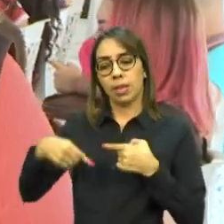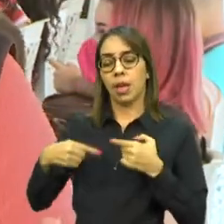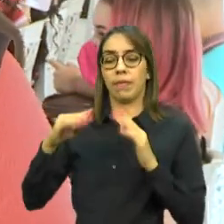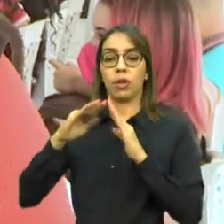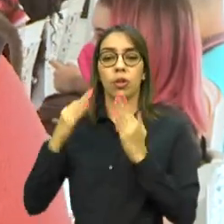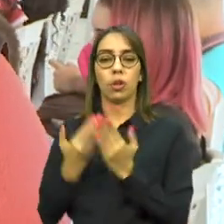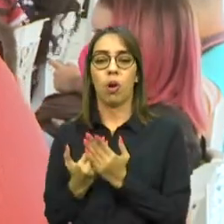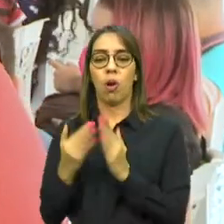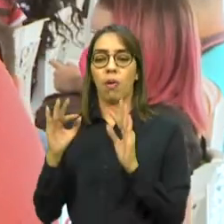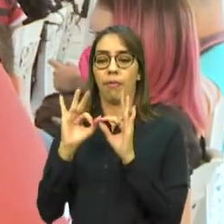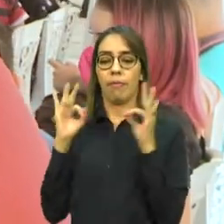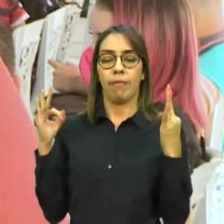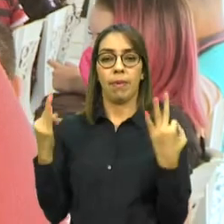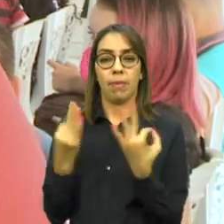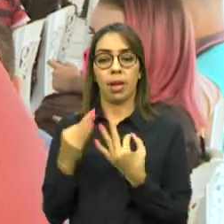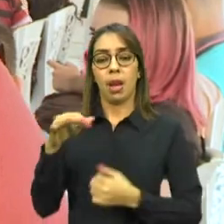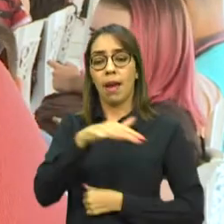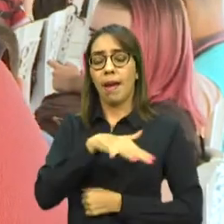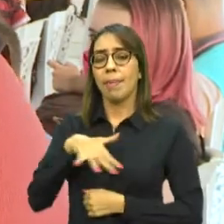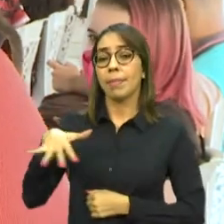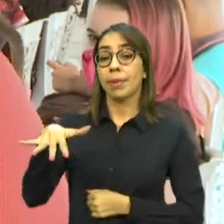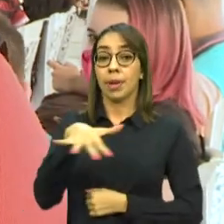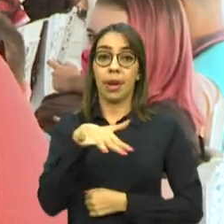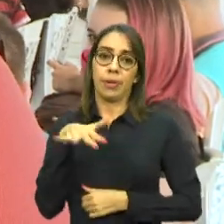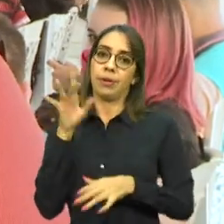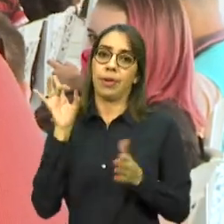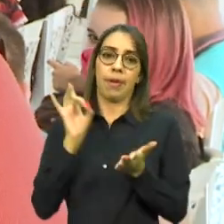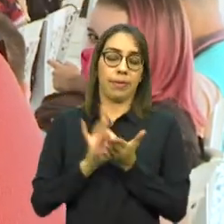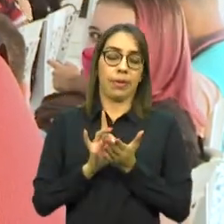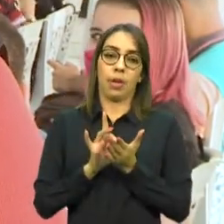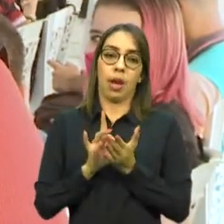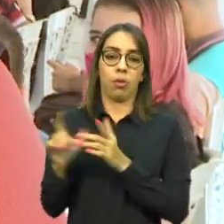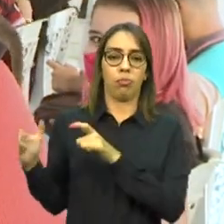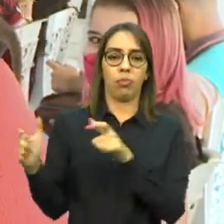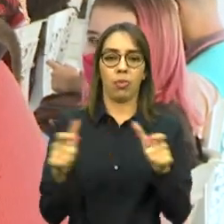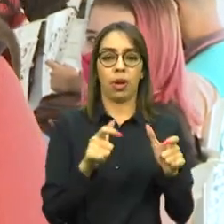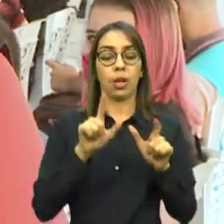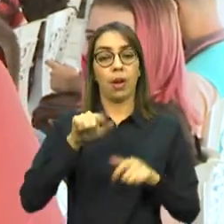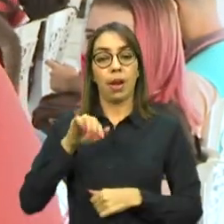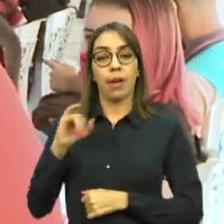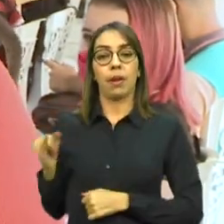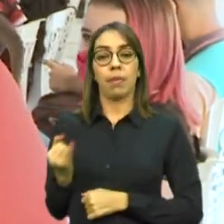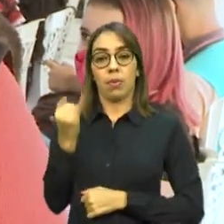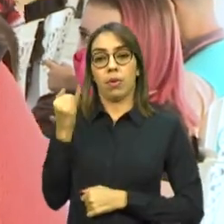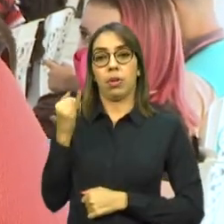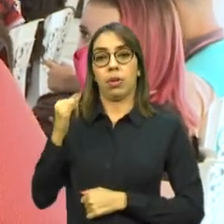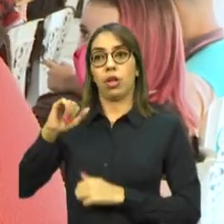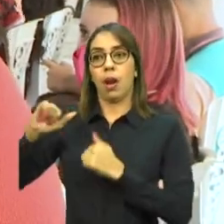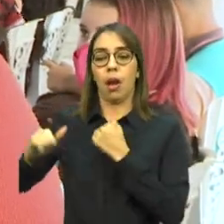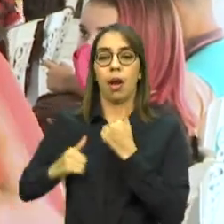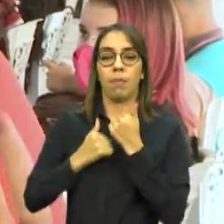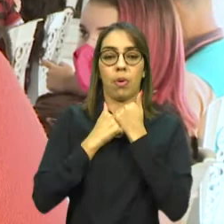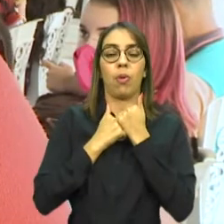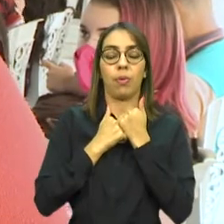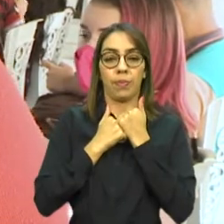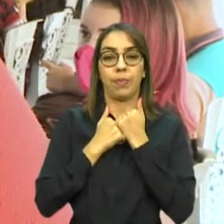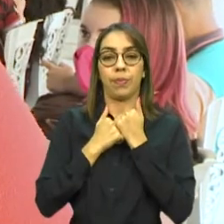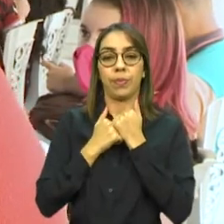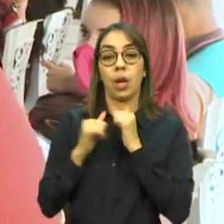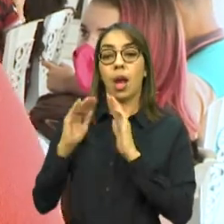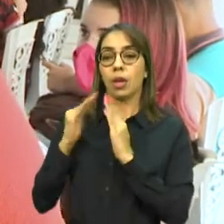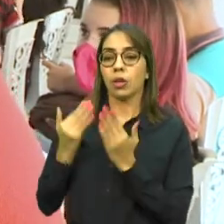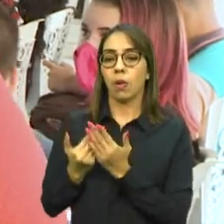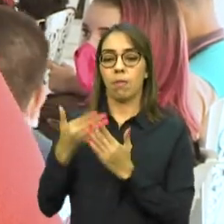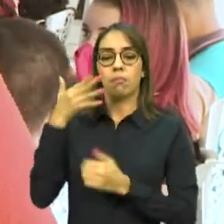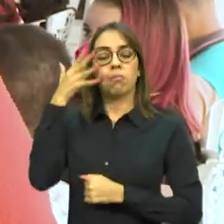família, no ambiente, todo ambiente. Eu acho que deve ser muito importante ter o apoio da escola nessas palestras